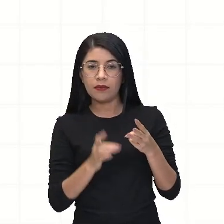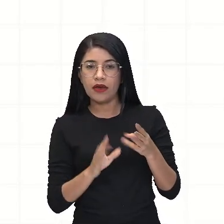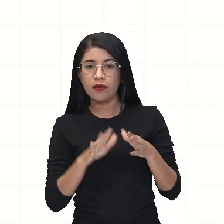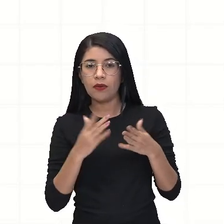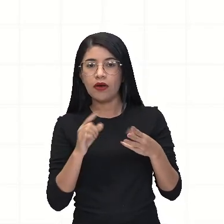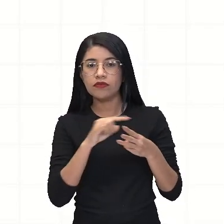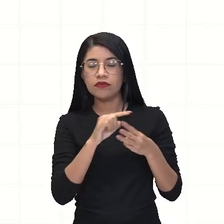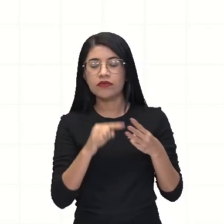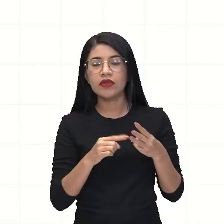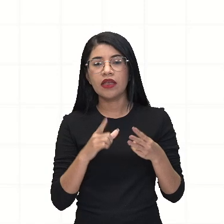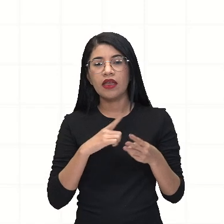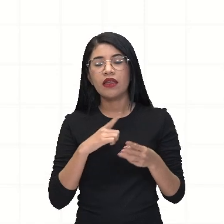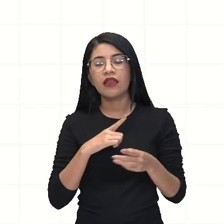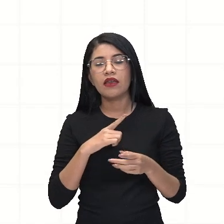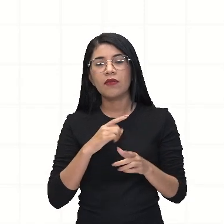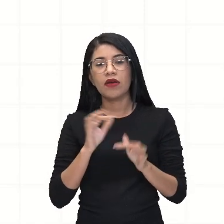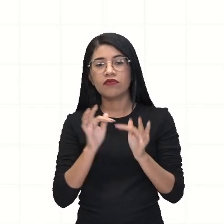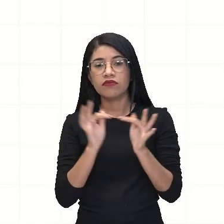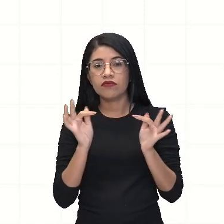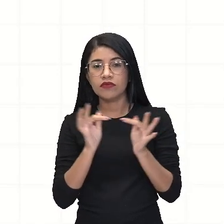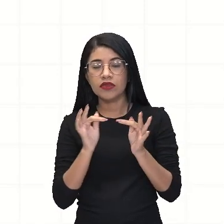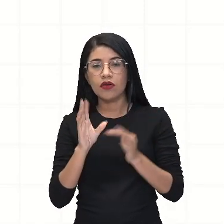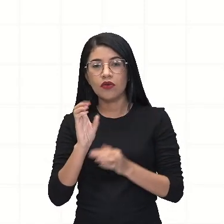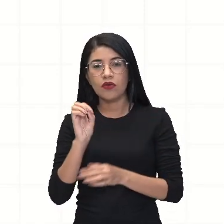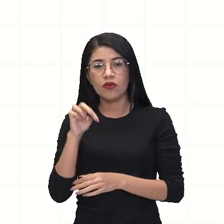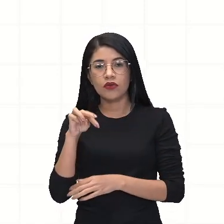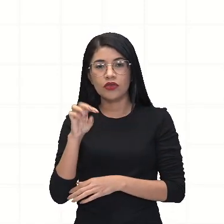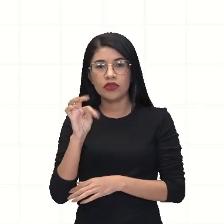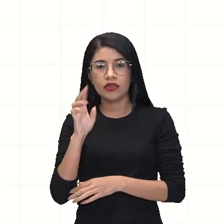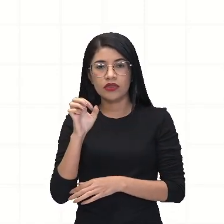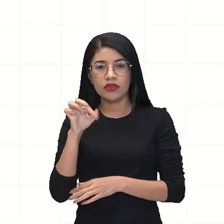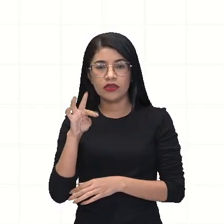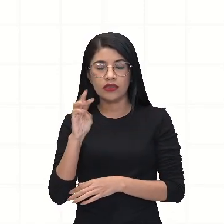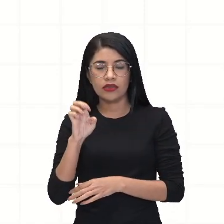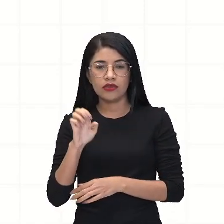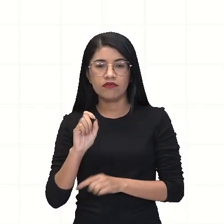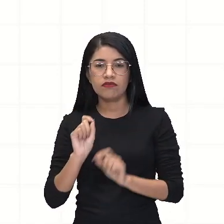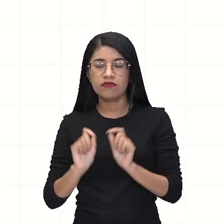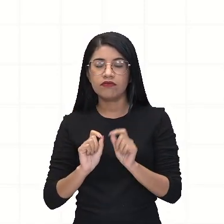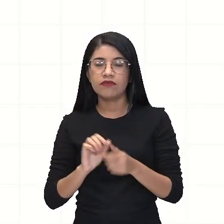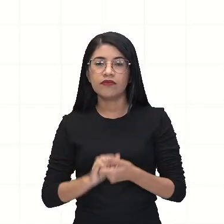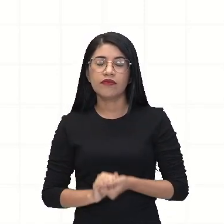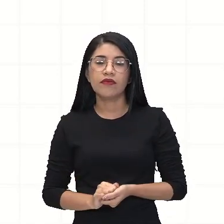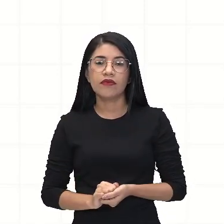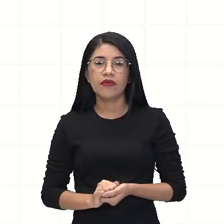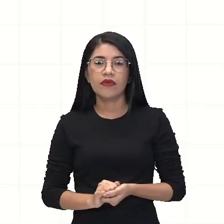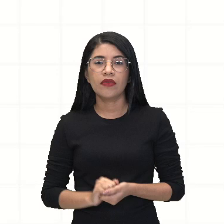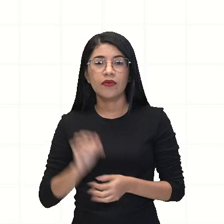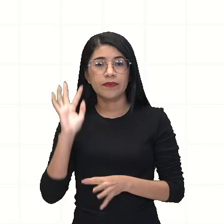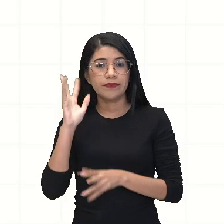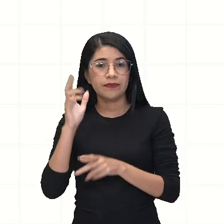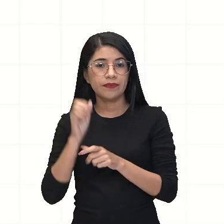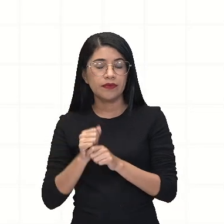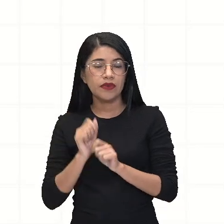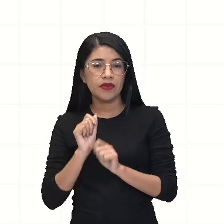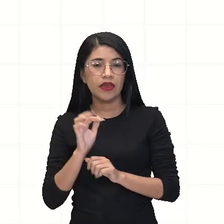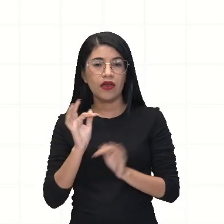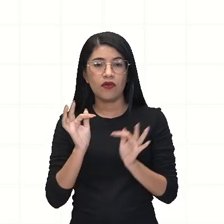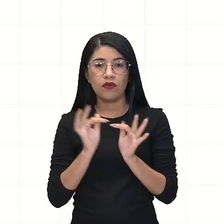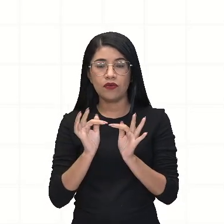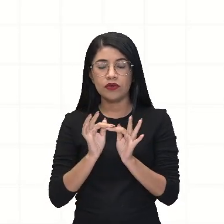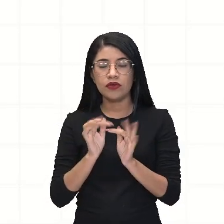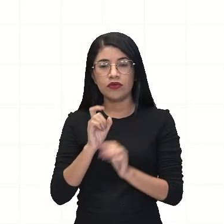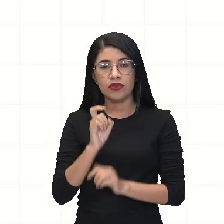dessas 3 funções é uma função constante. Então, vamos relembrar. Uma função constante é quando eu